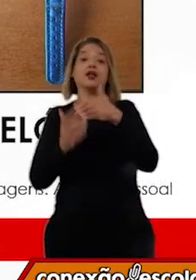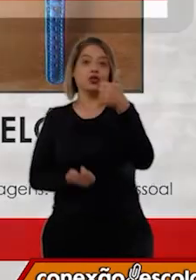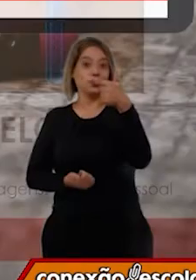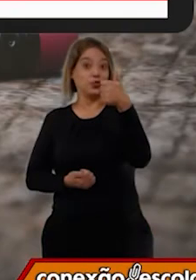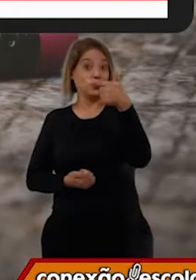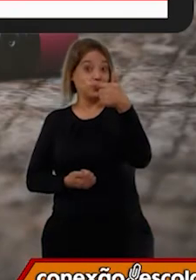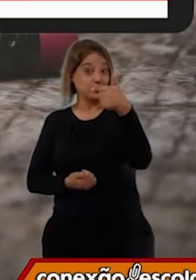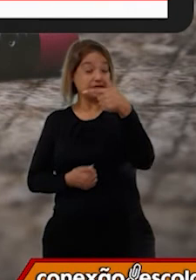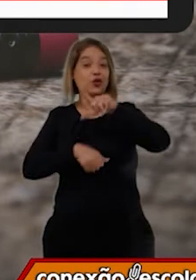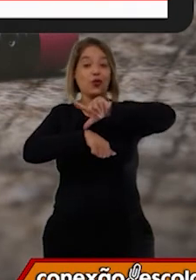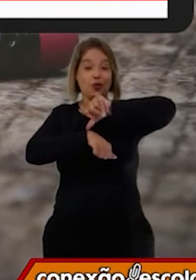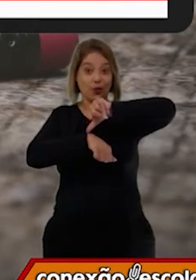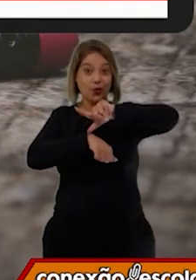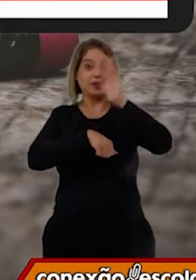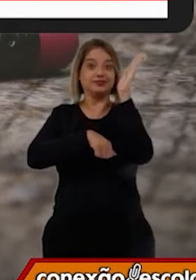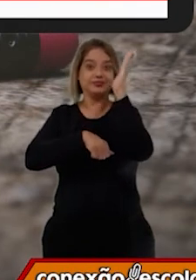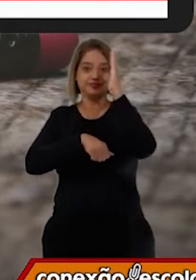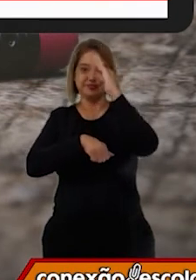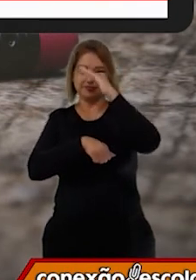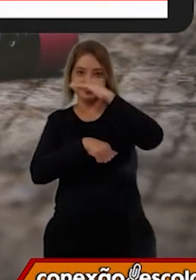12 horas. Então,